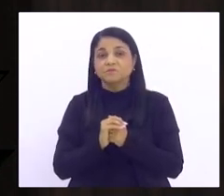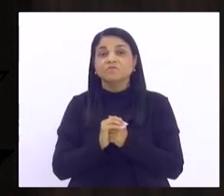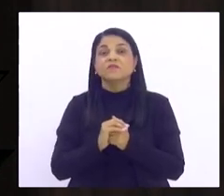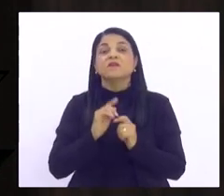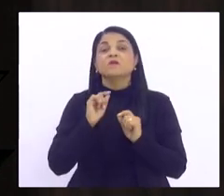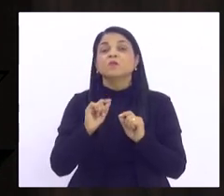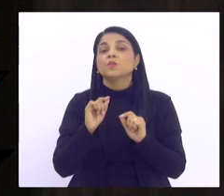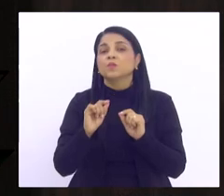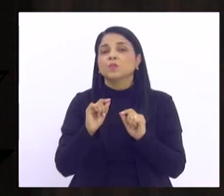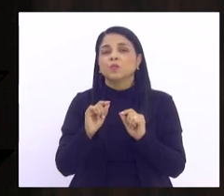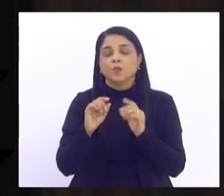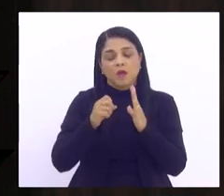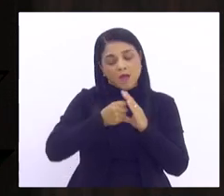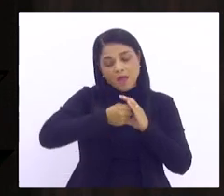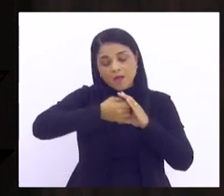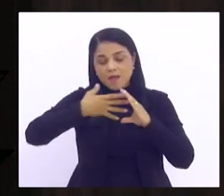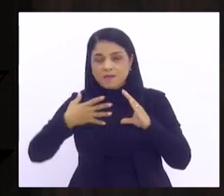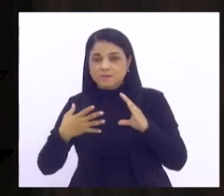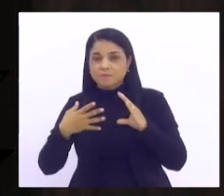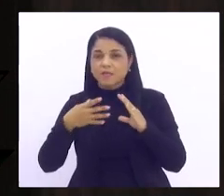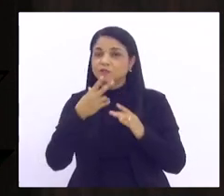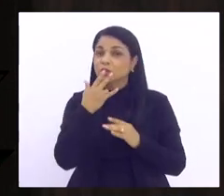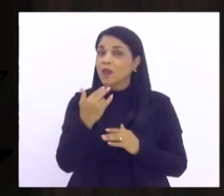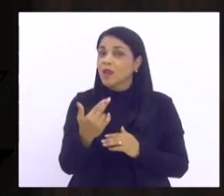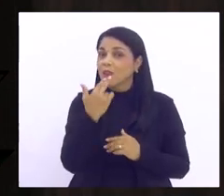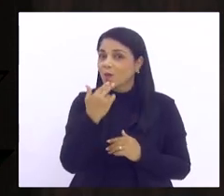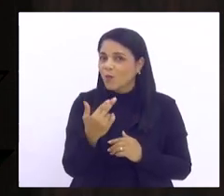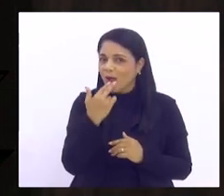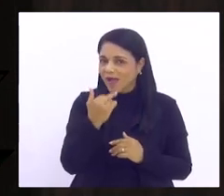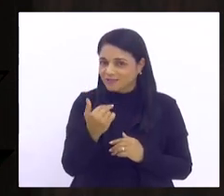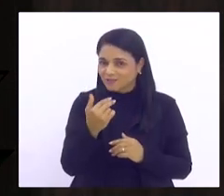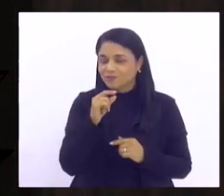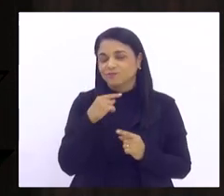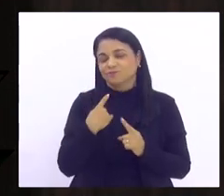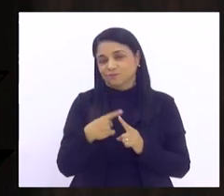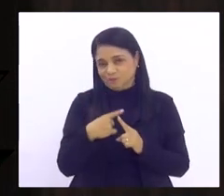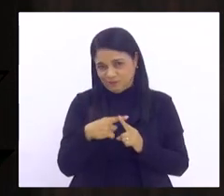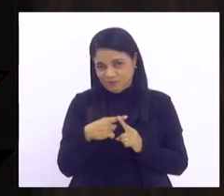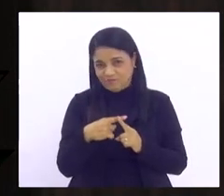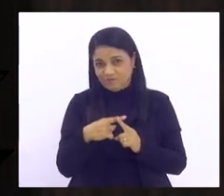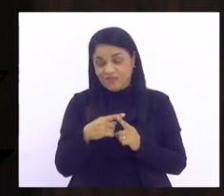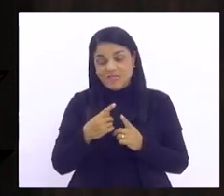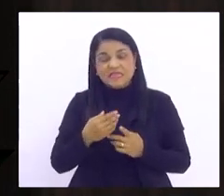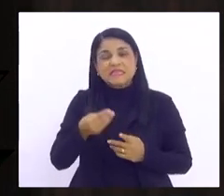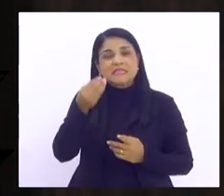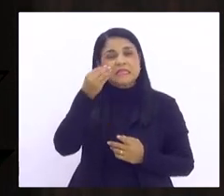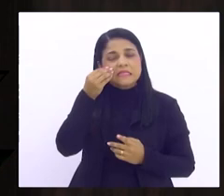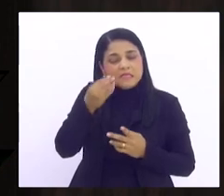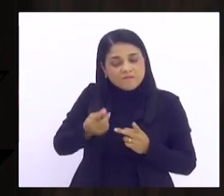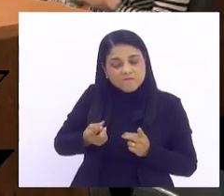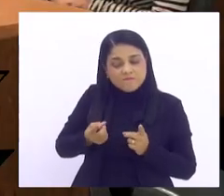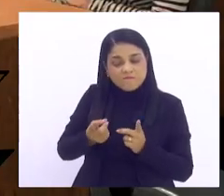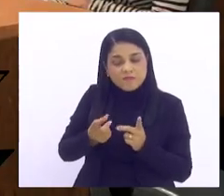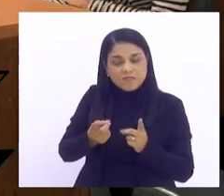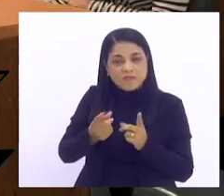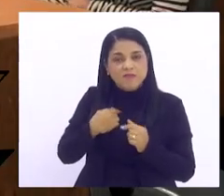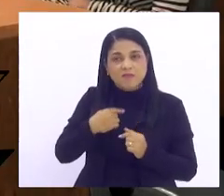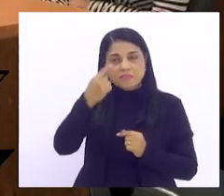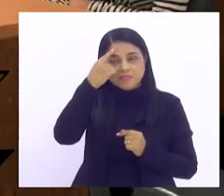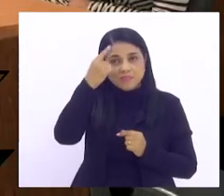sobre esse aspecto da linguagem? Porque, por exemplo, eles tentam vender a ideia de que o